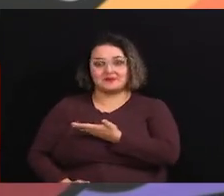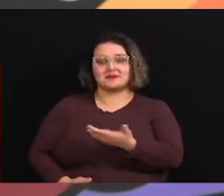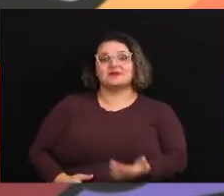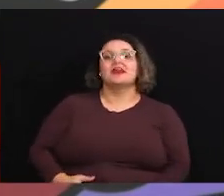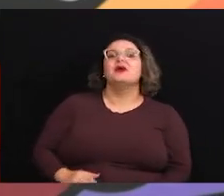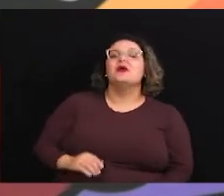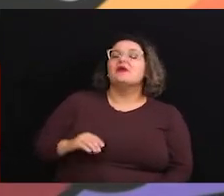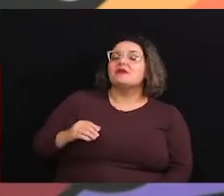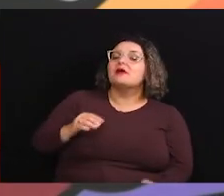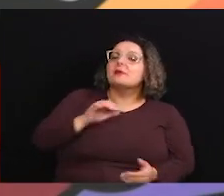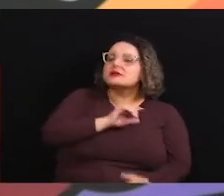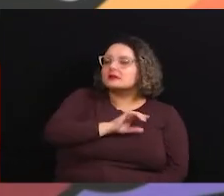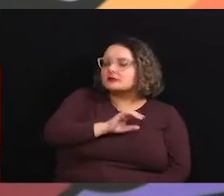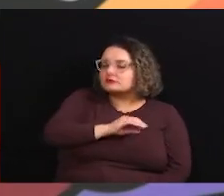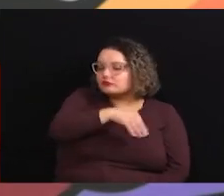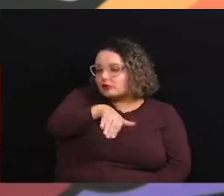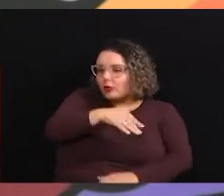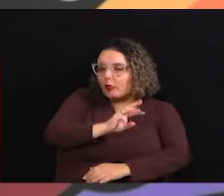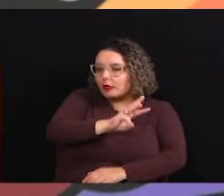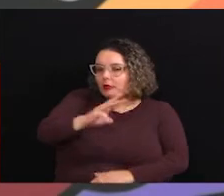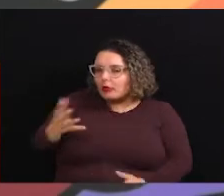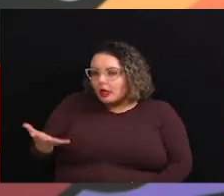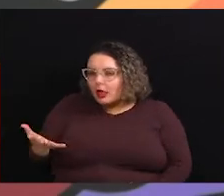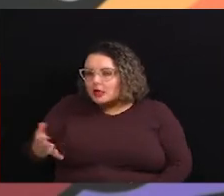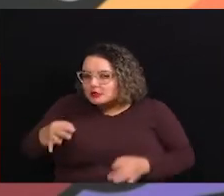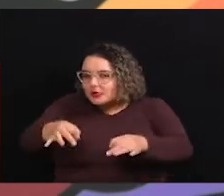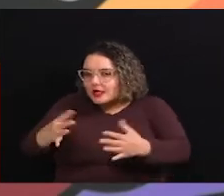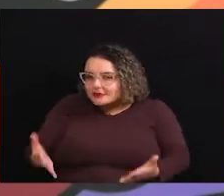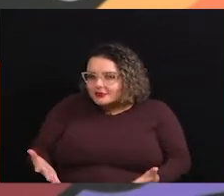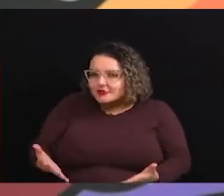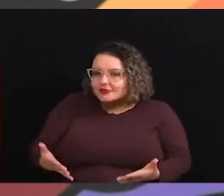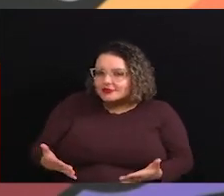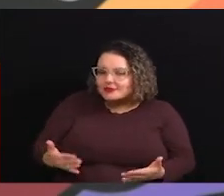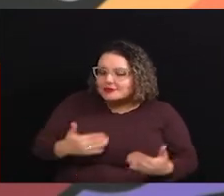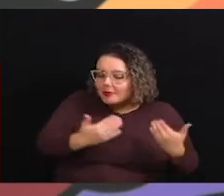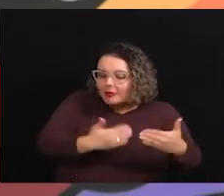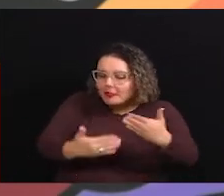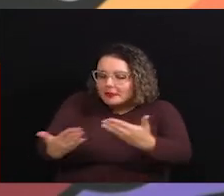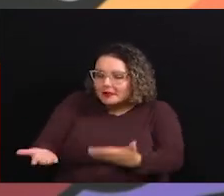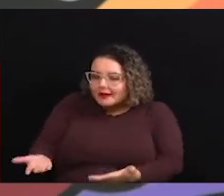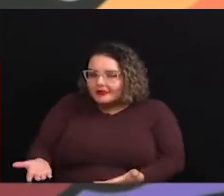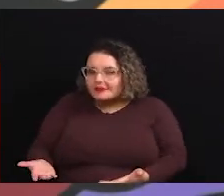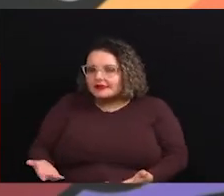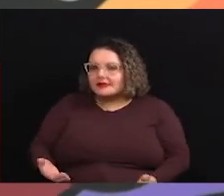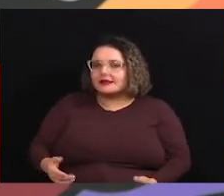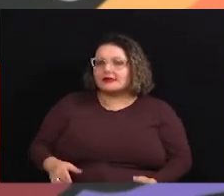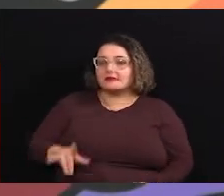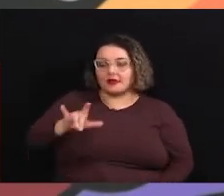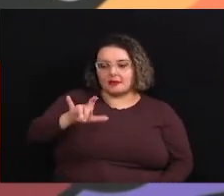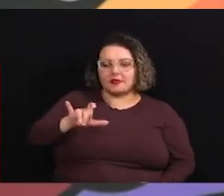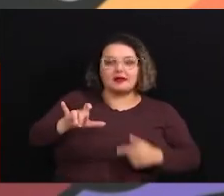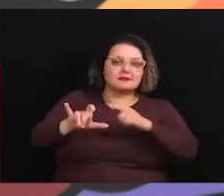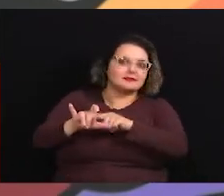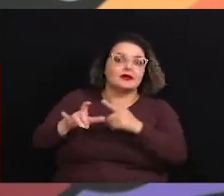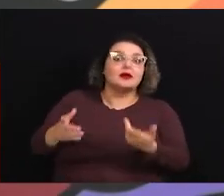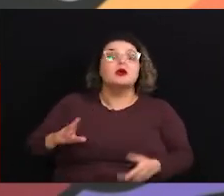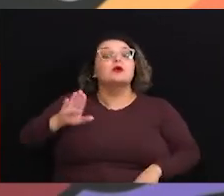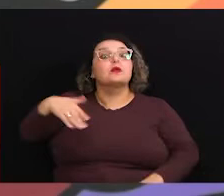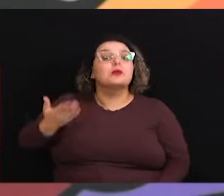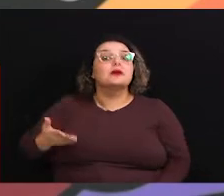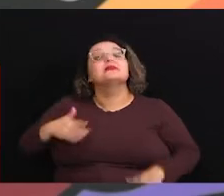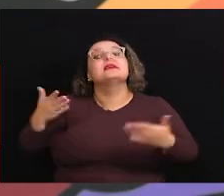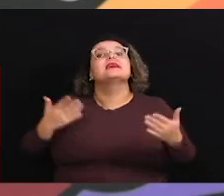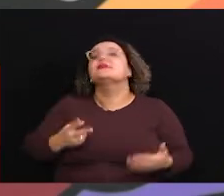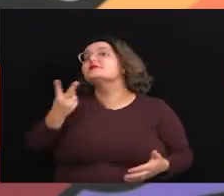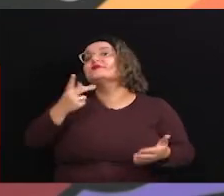vai passar aqui o endereço. E para você que já leu e quer a continuação e quer ficar cutucando lá nas redes sociais, ai, quando